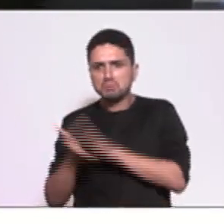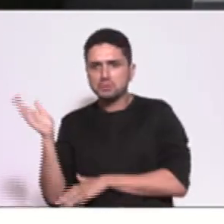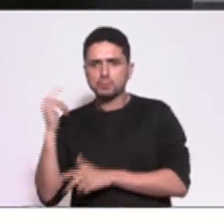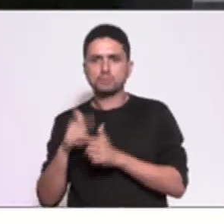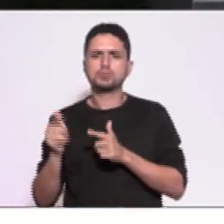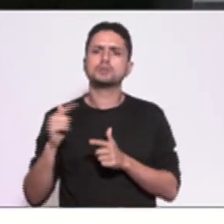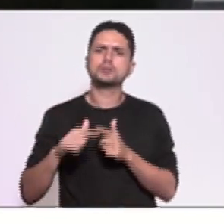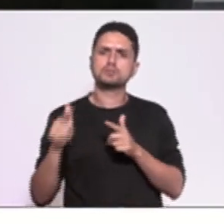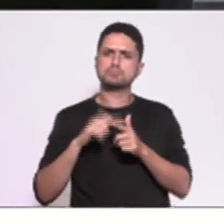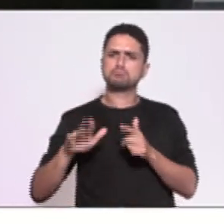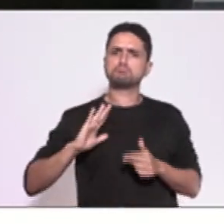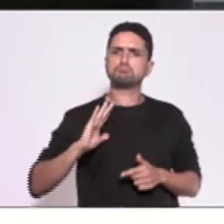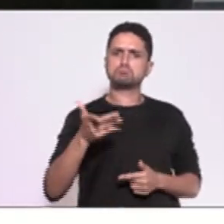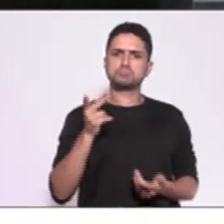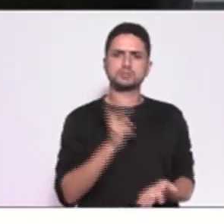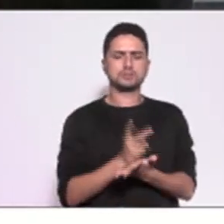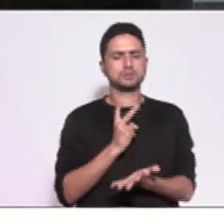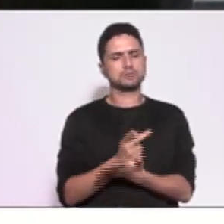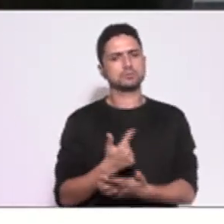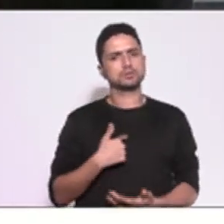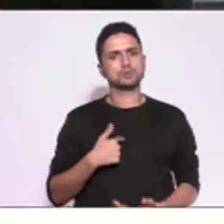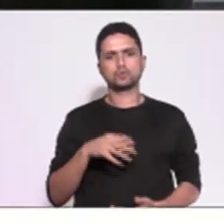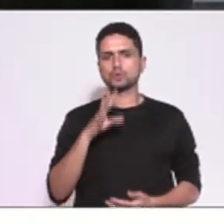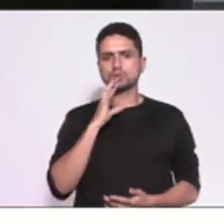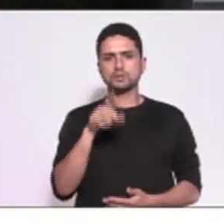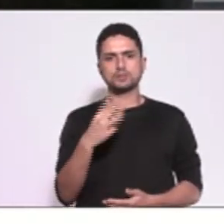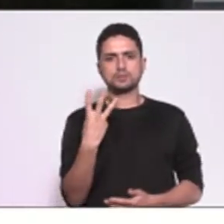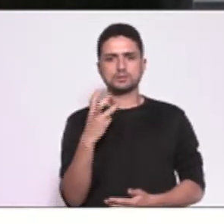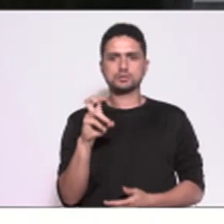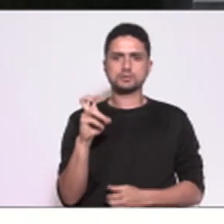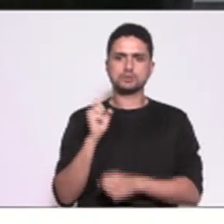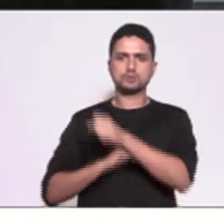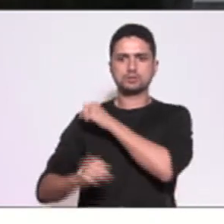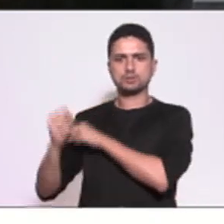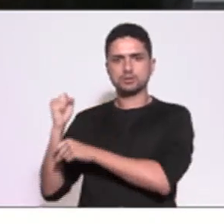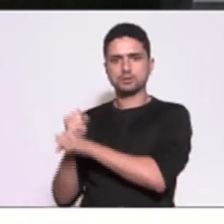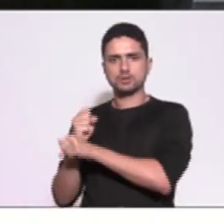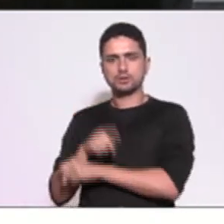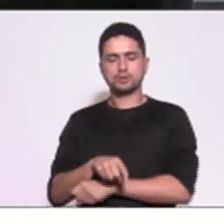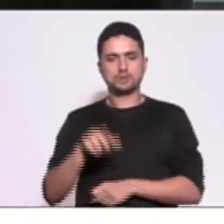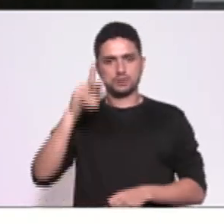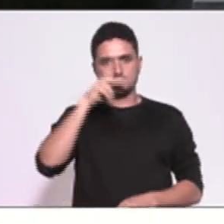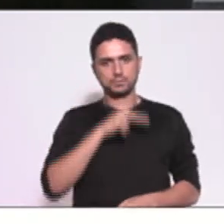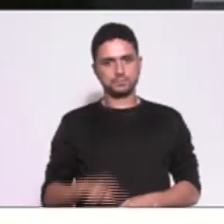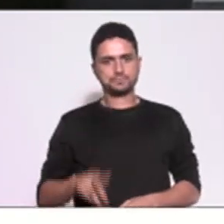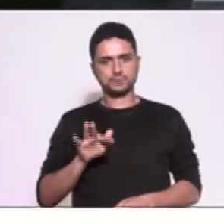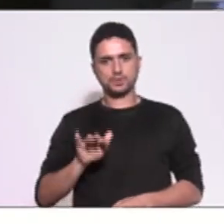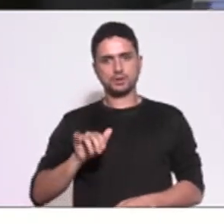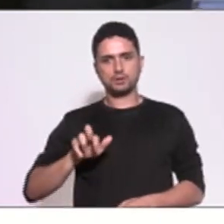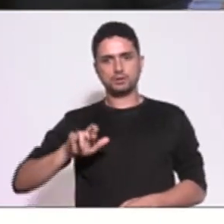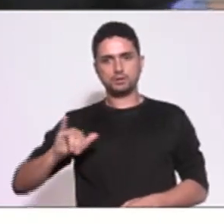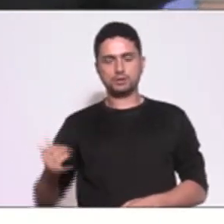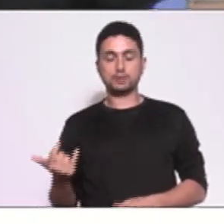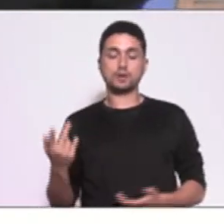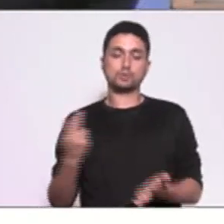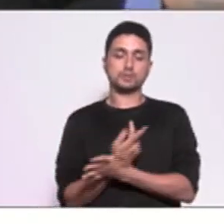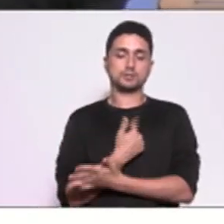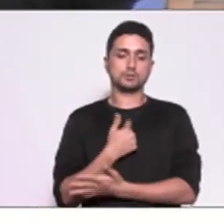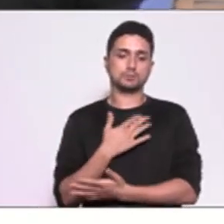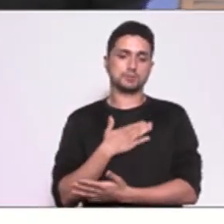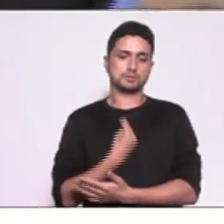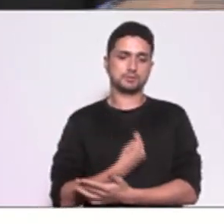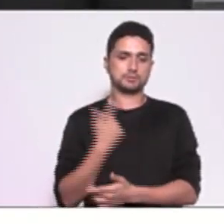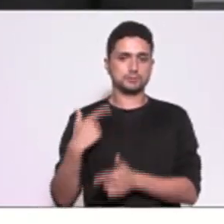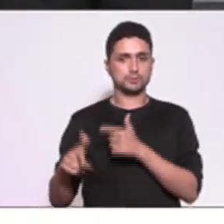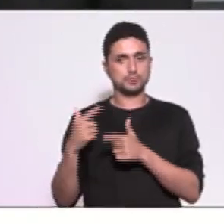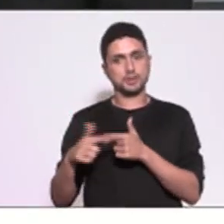conheci o Ronaldo há 35 anos atrás. Ele era presidente da Fierge, tinha uma situação em que eu tinha um problema, eu procurei ele,